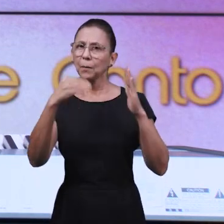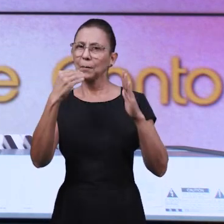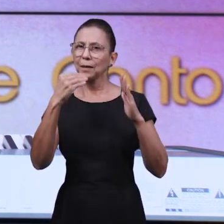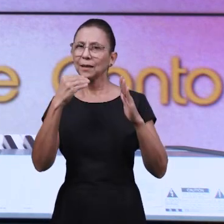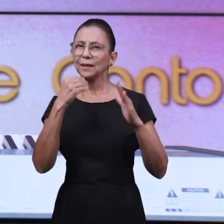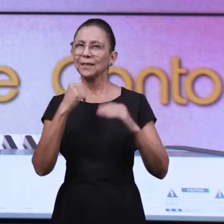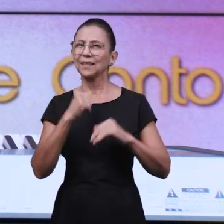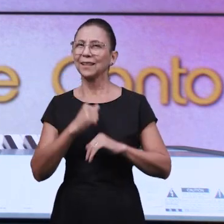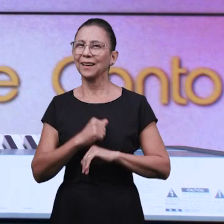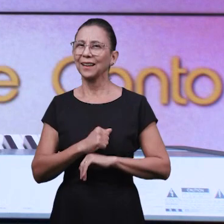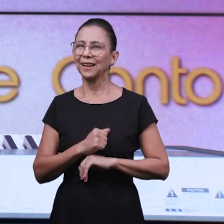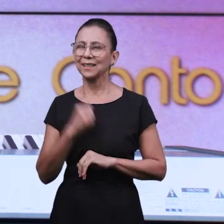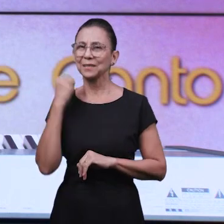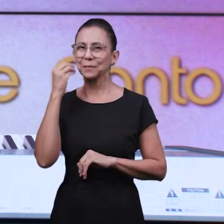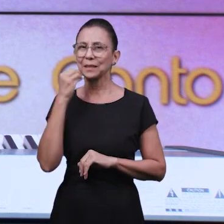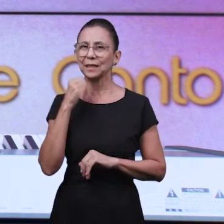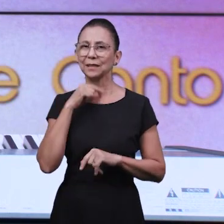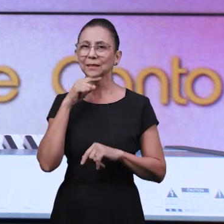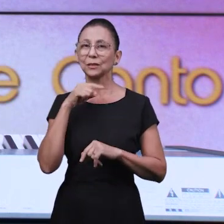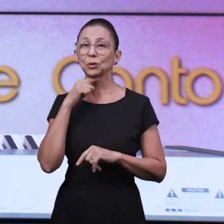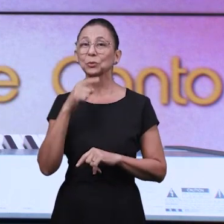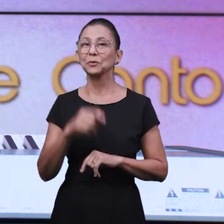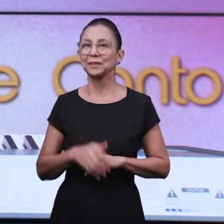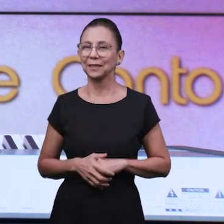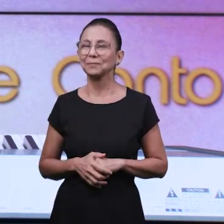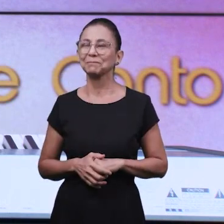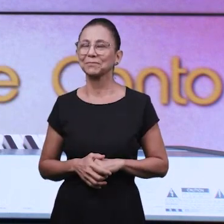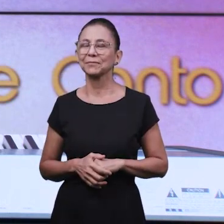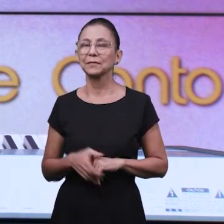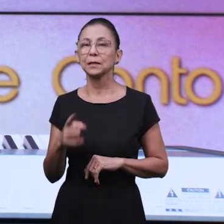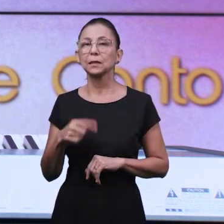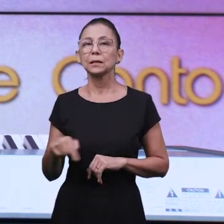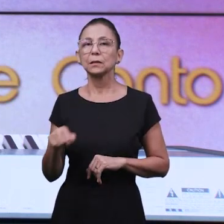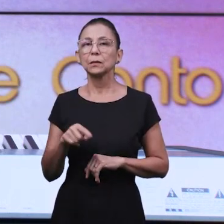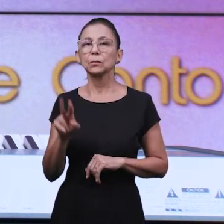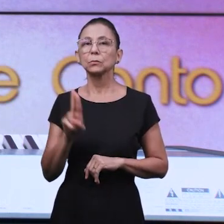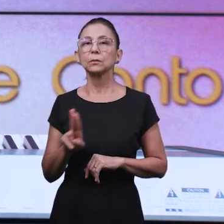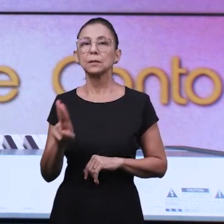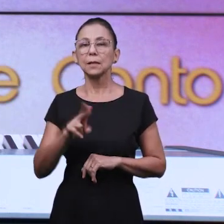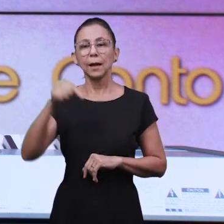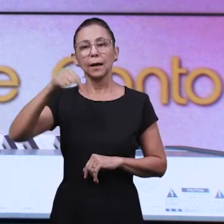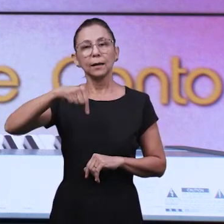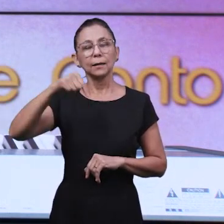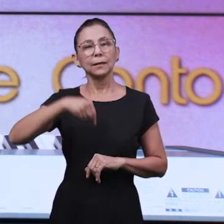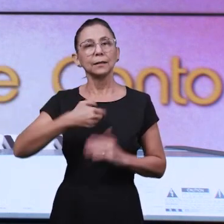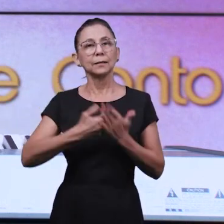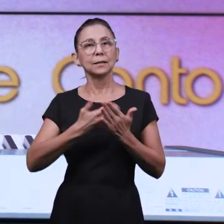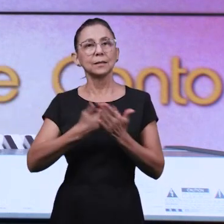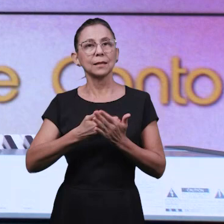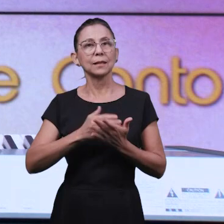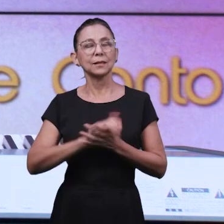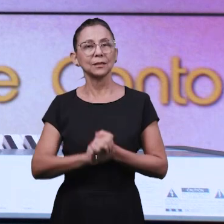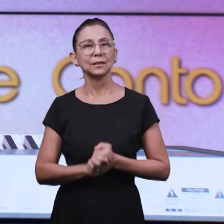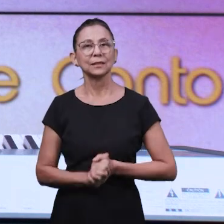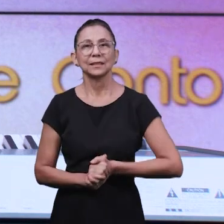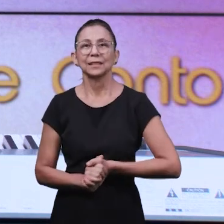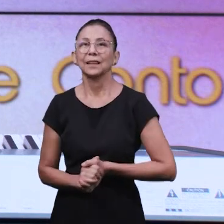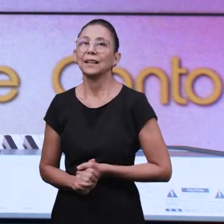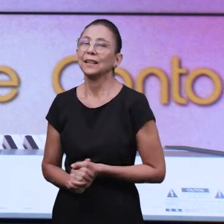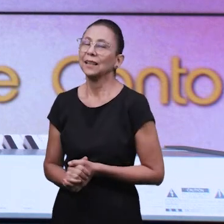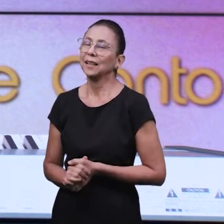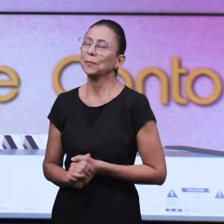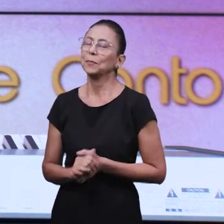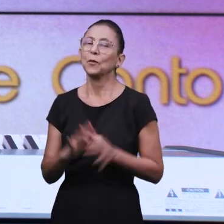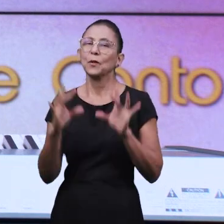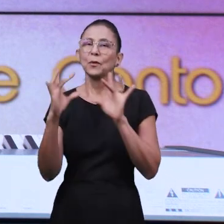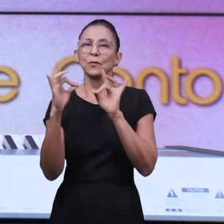sua curiosidade, a sua dúvida, a sua questão, para que nós possamos utilizar aqui nas nossas aulas. O retorno de cada um